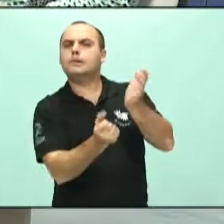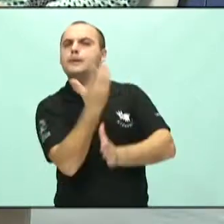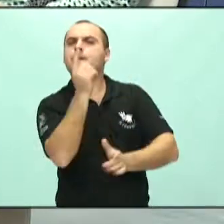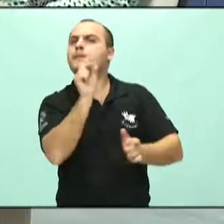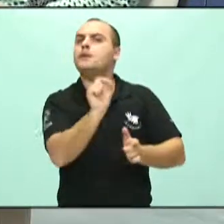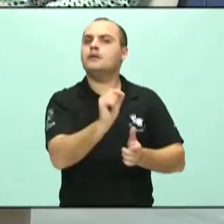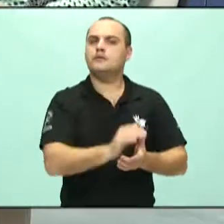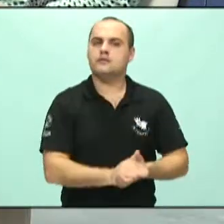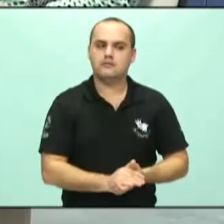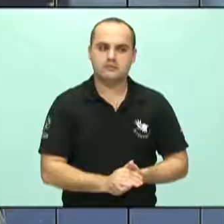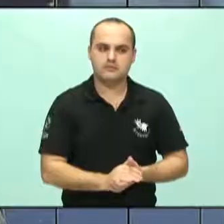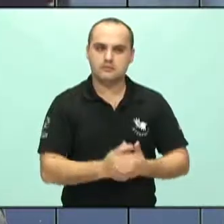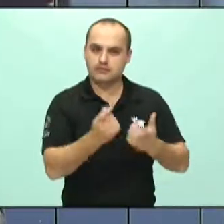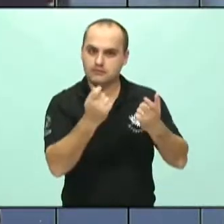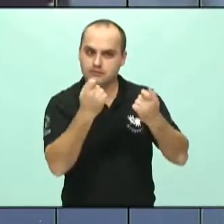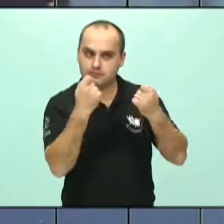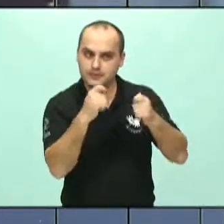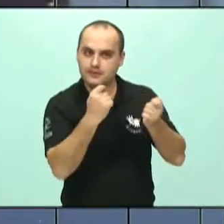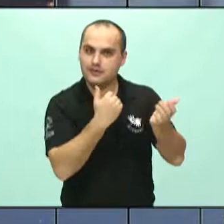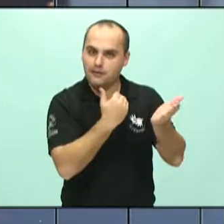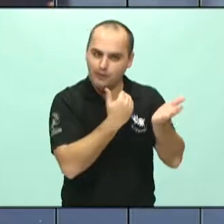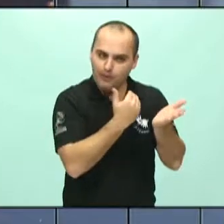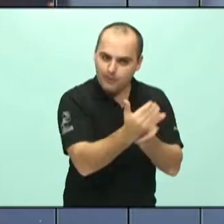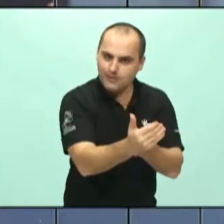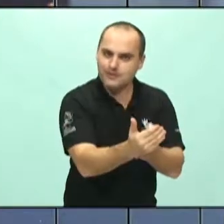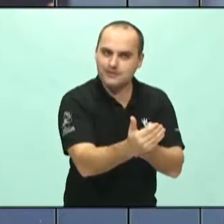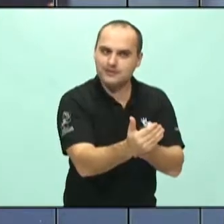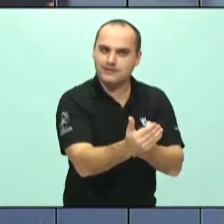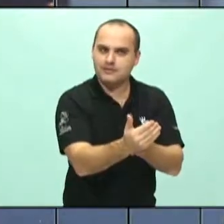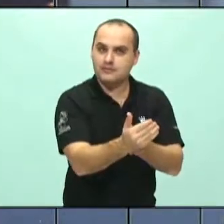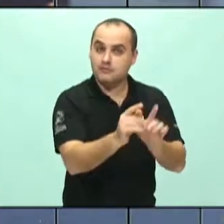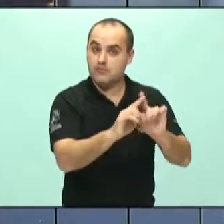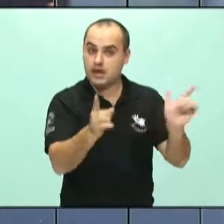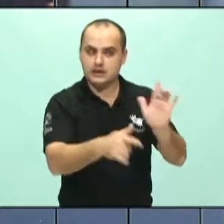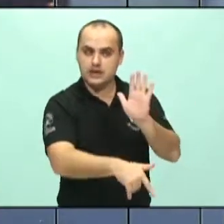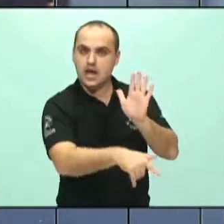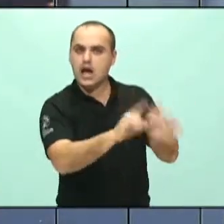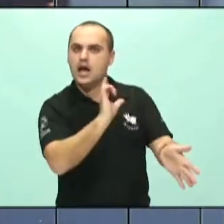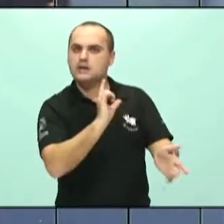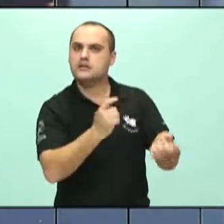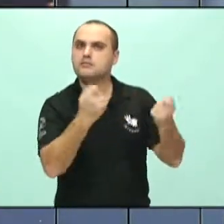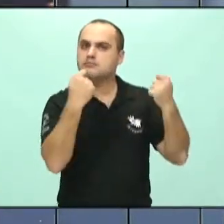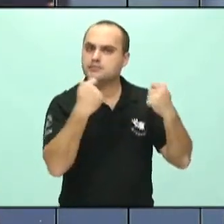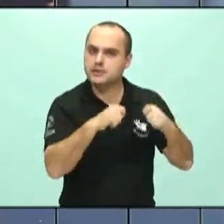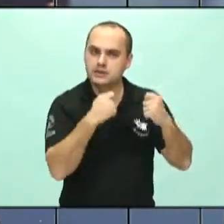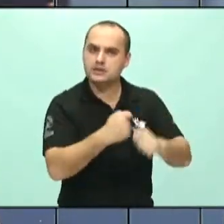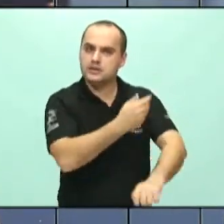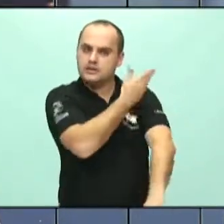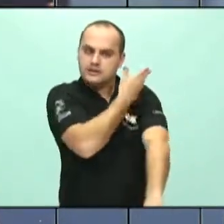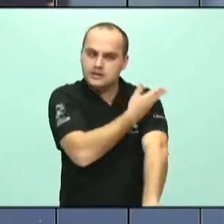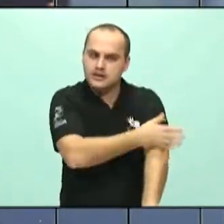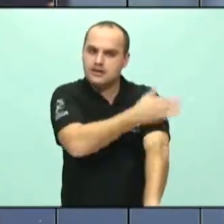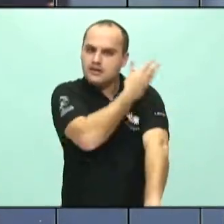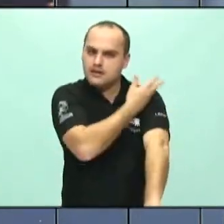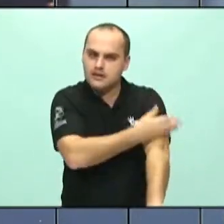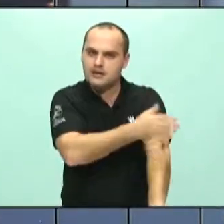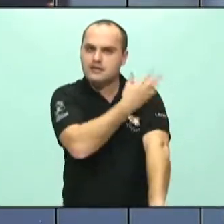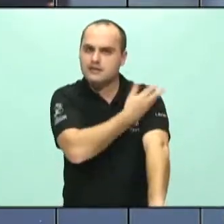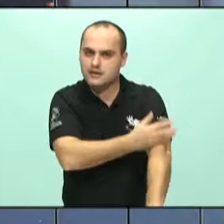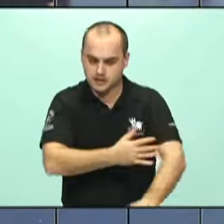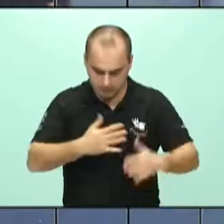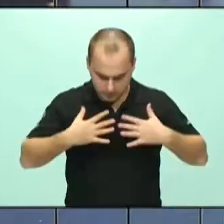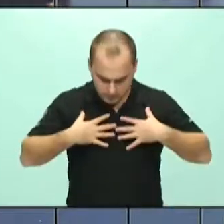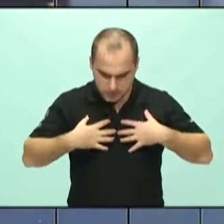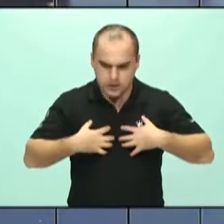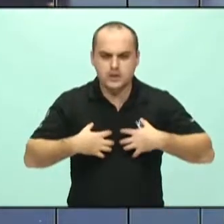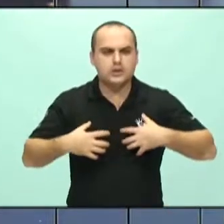o start, mas para isso nós precisamos ter um treinamento, que esse treinamento vem pelas sensações do corpo